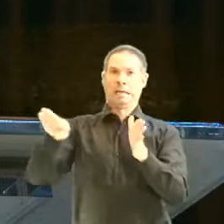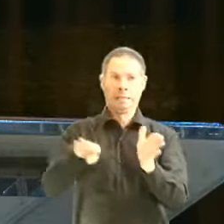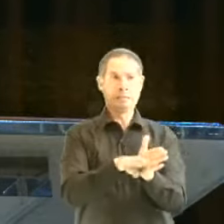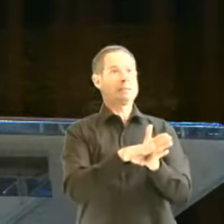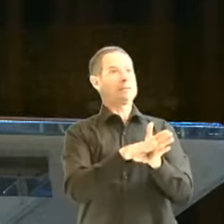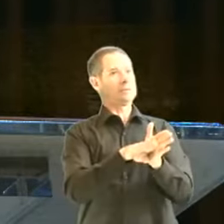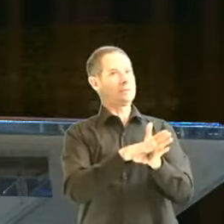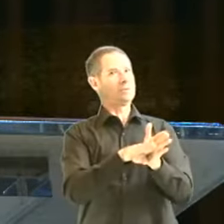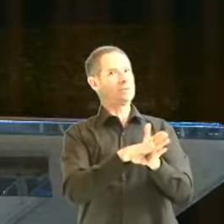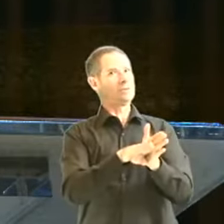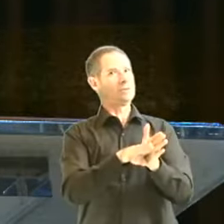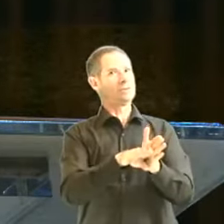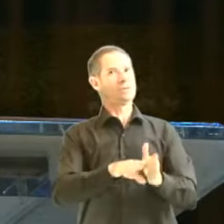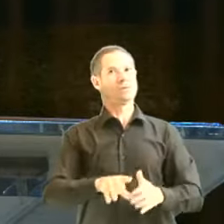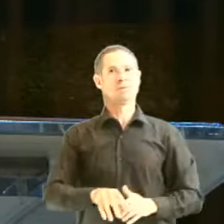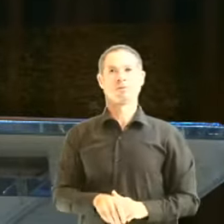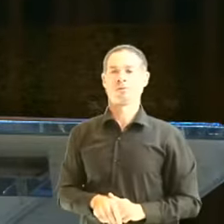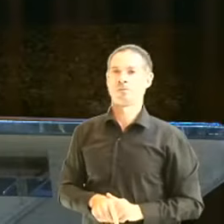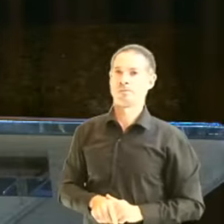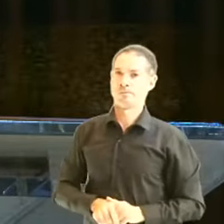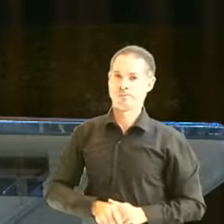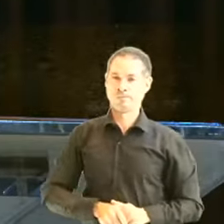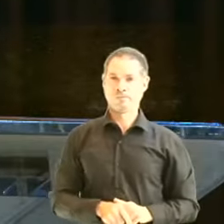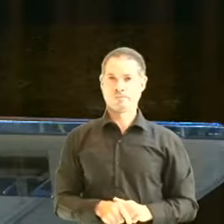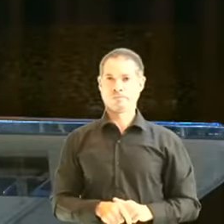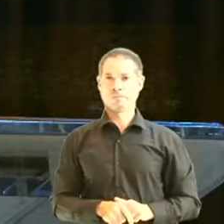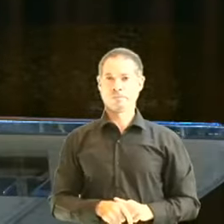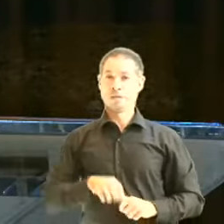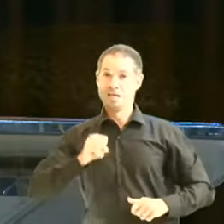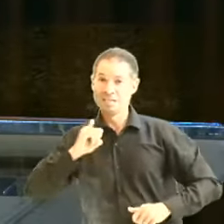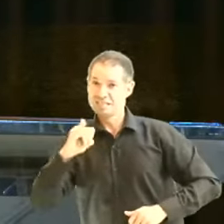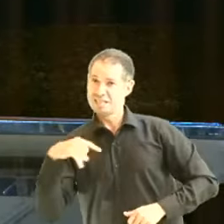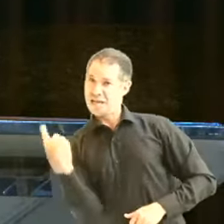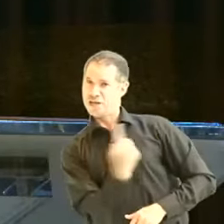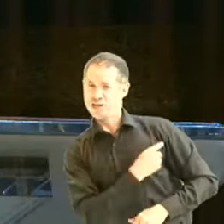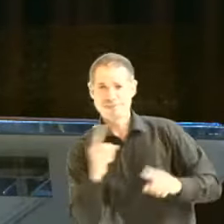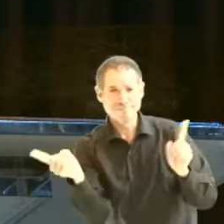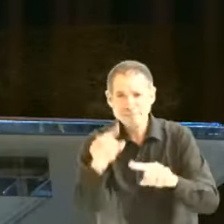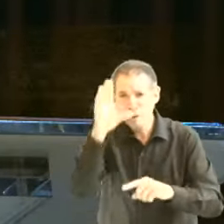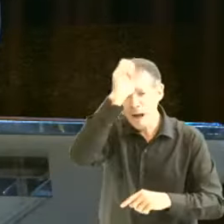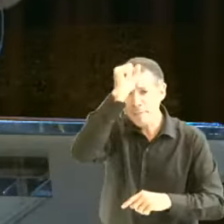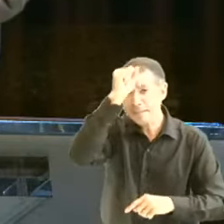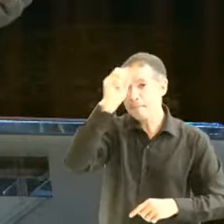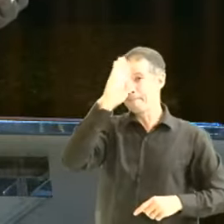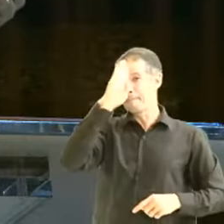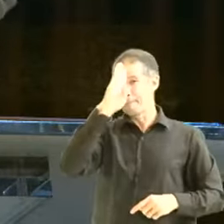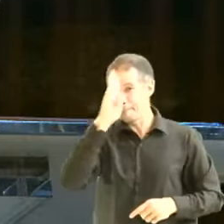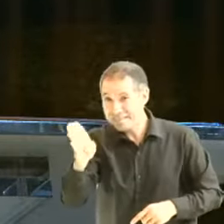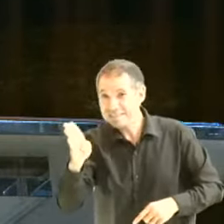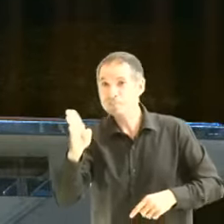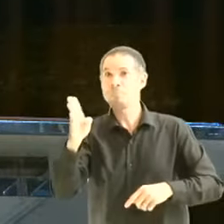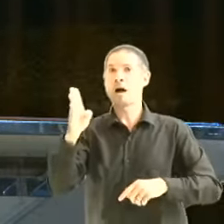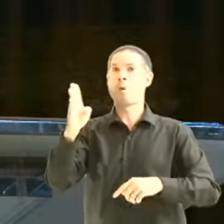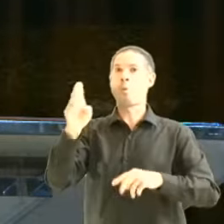E que se a gente não aprender a principal lição, que a gente